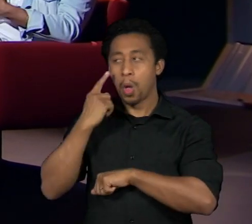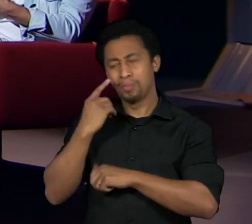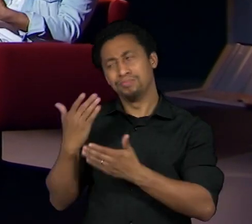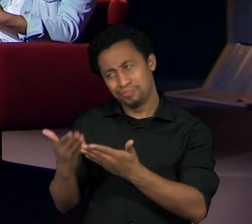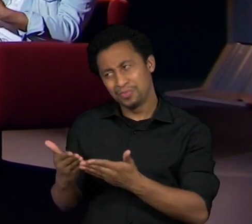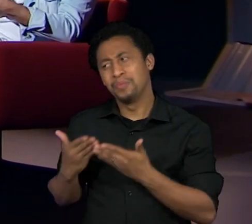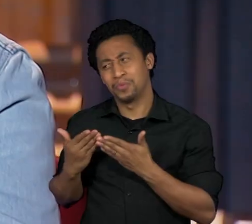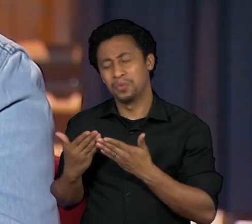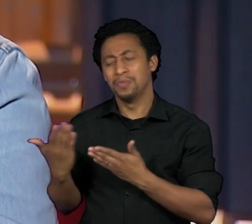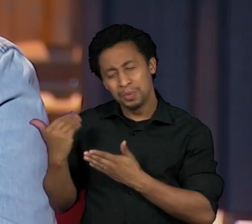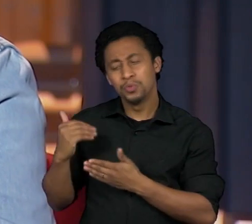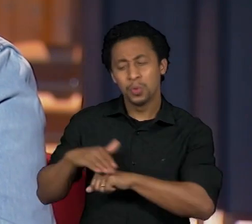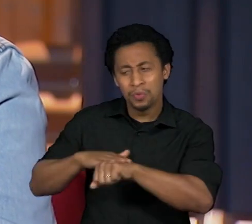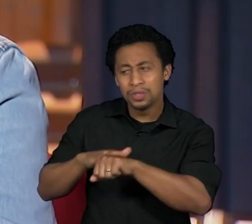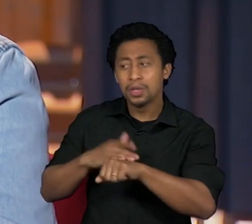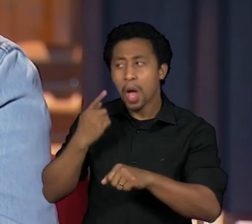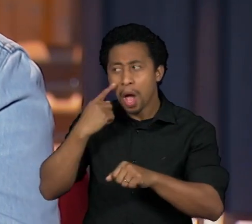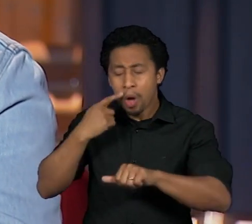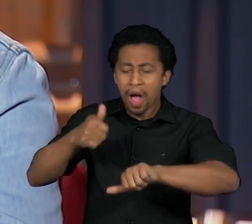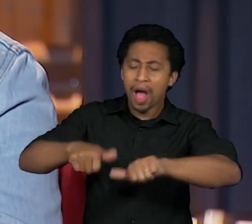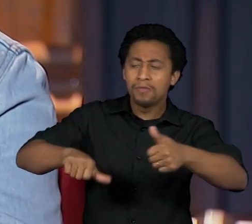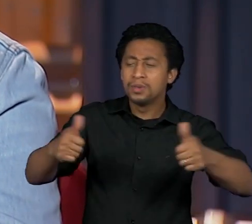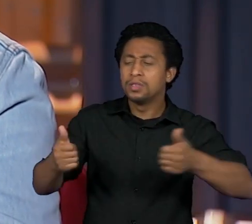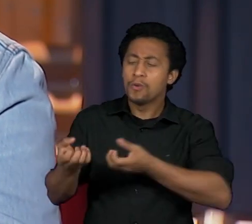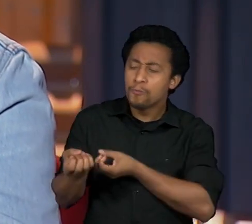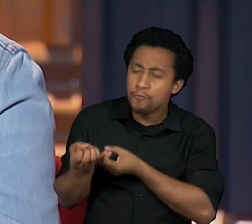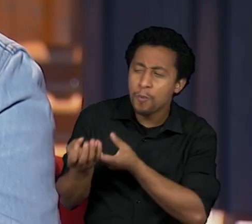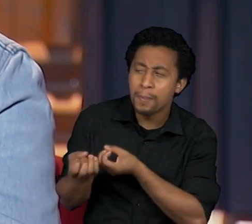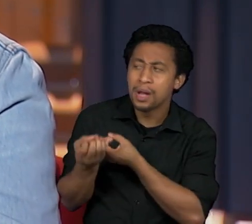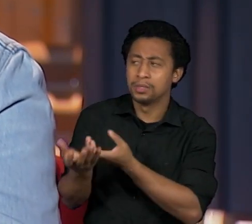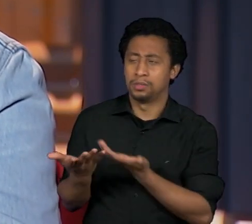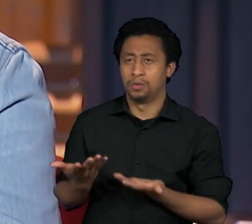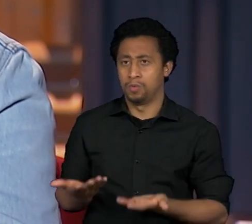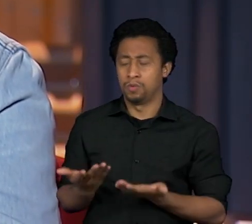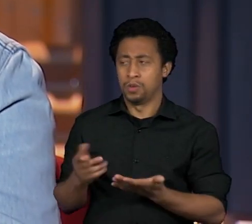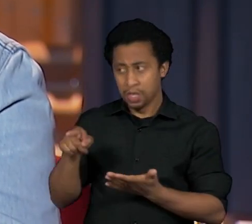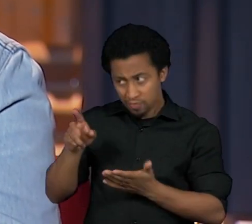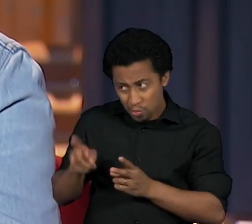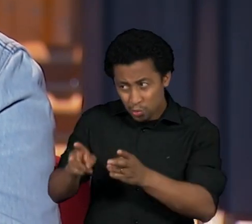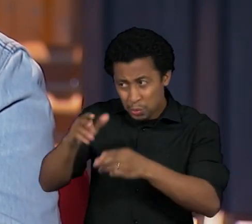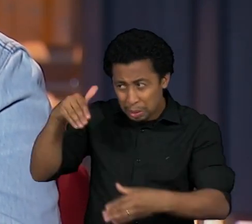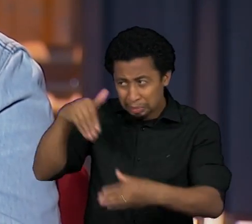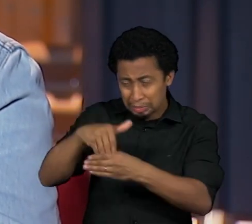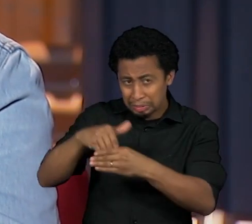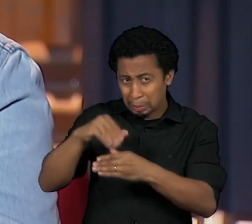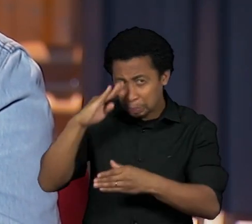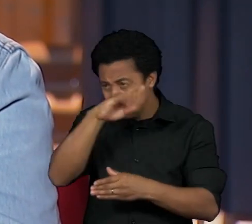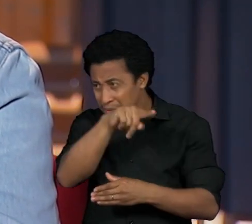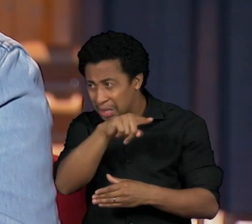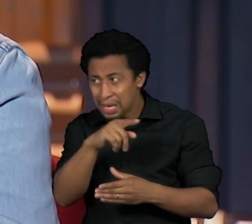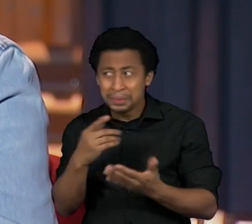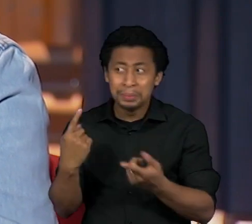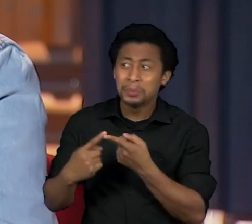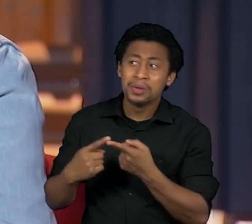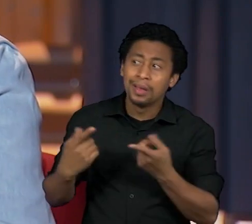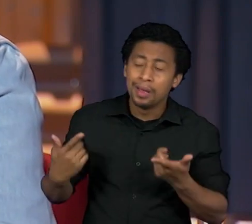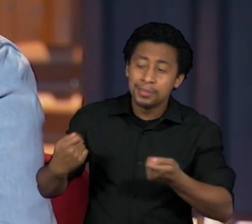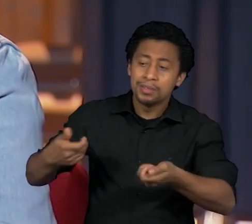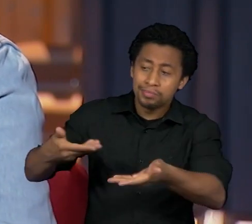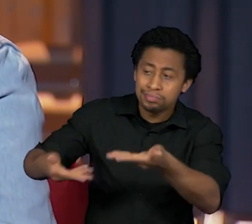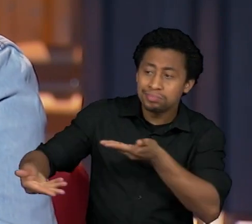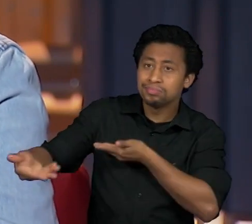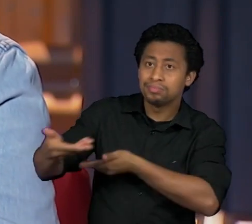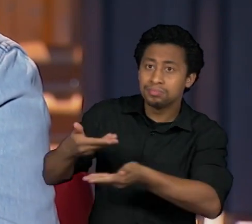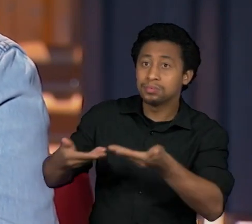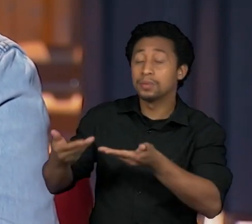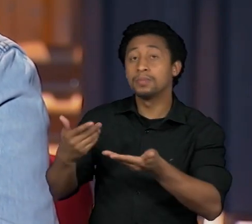favor, senta comigo, vamos olhar os números, vamos buscar fontes de informação nas quais ambos confiamos,